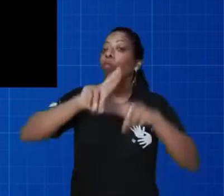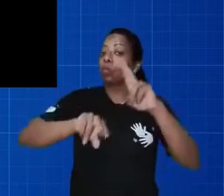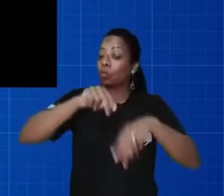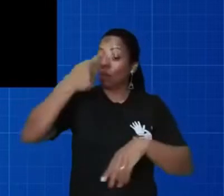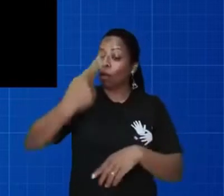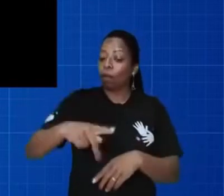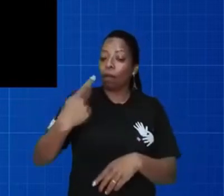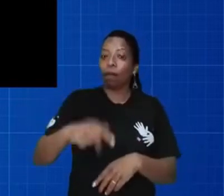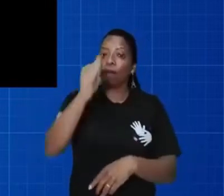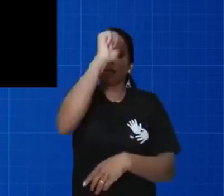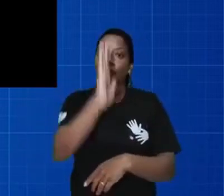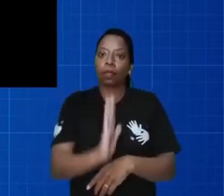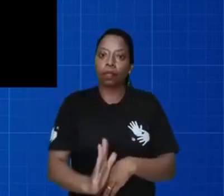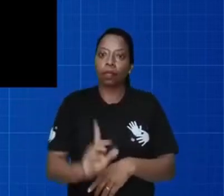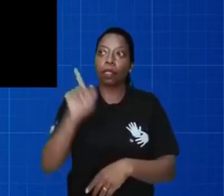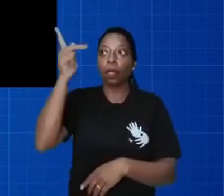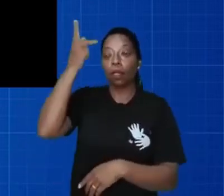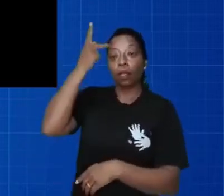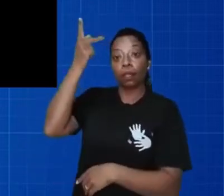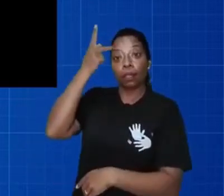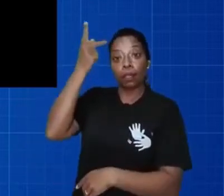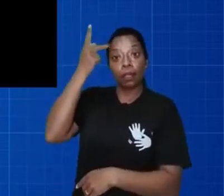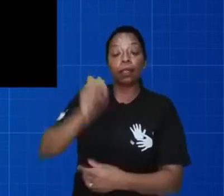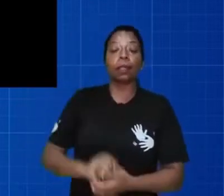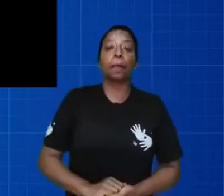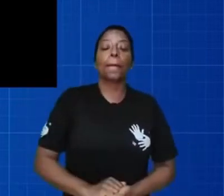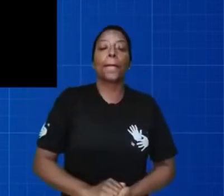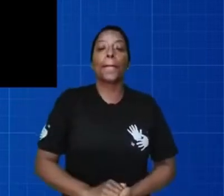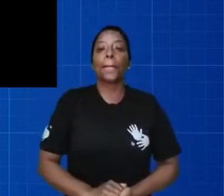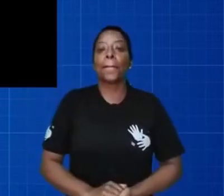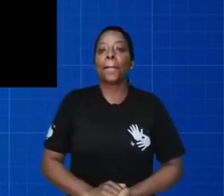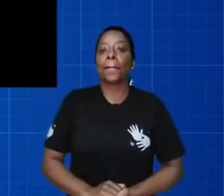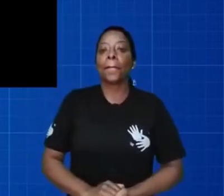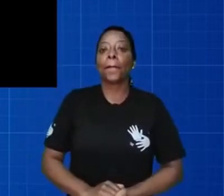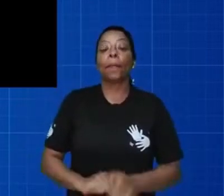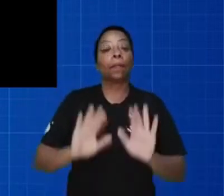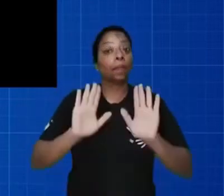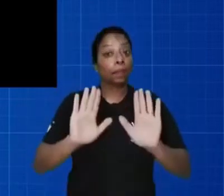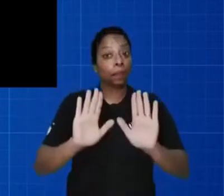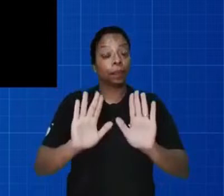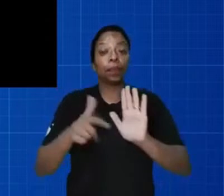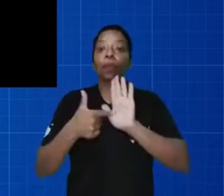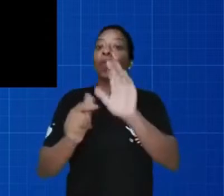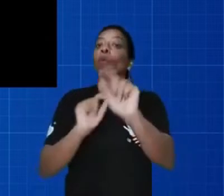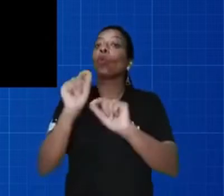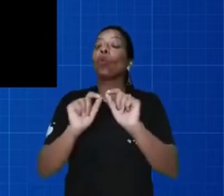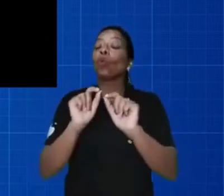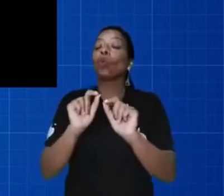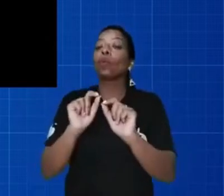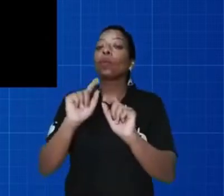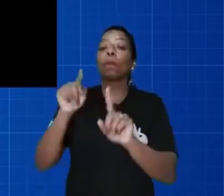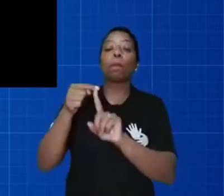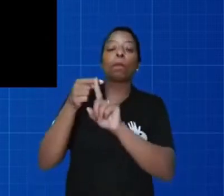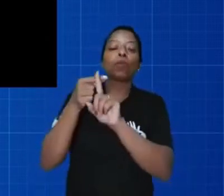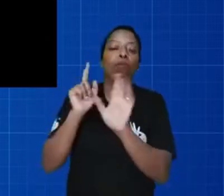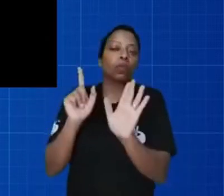Paulo. E uma coisa positiva, né, embora é preocupante, né, vocês vão ver pela foto que ela